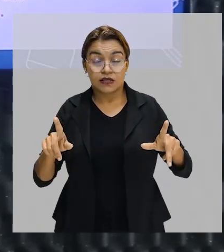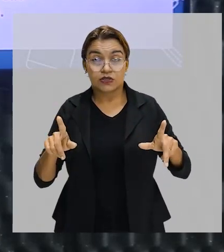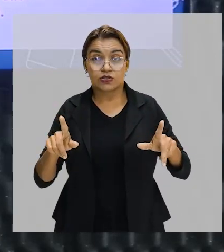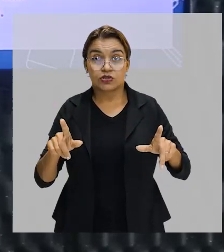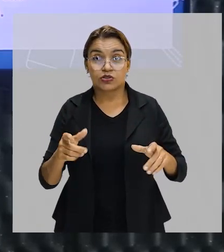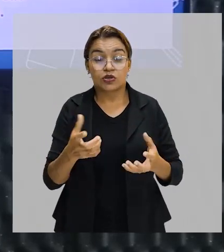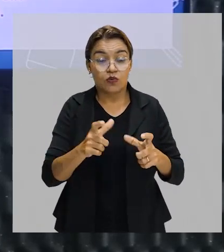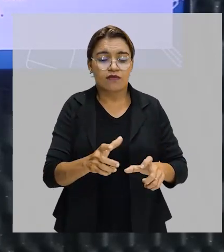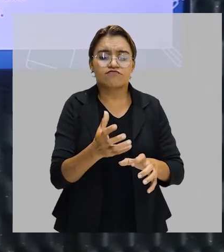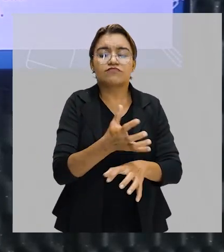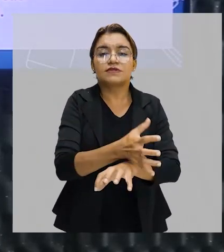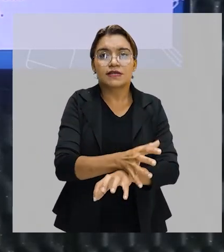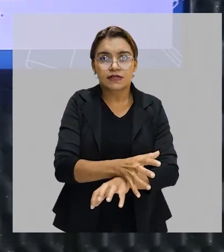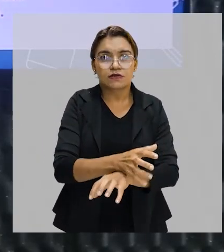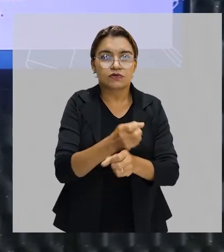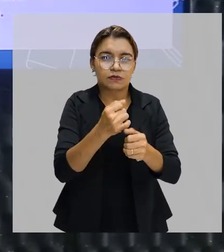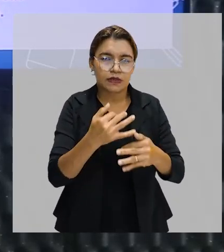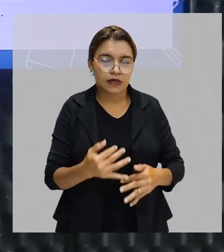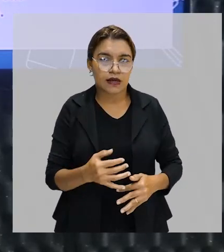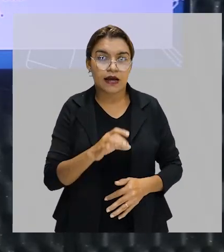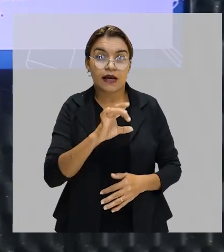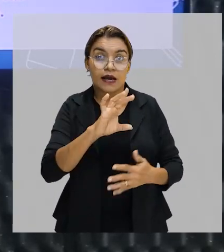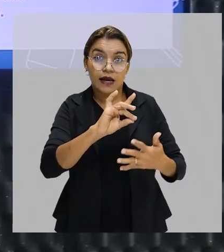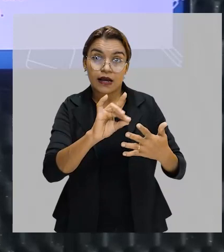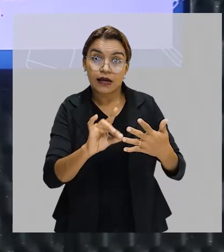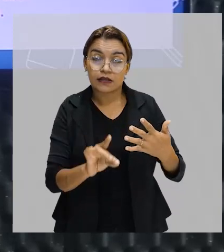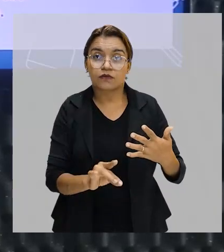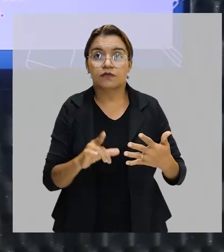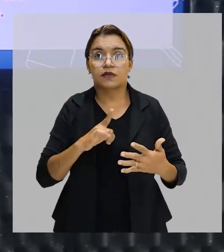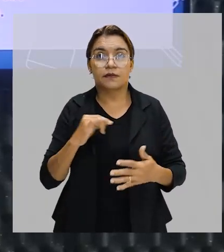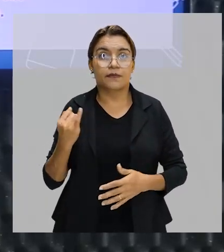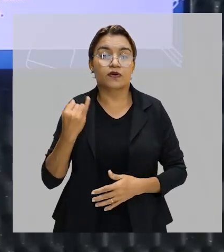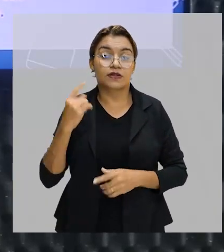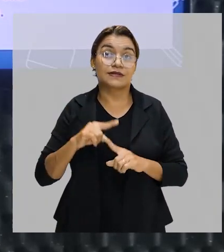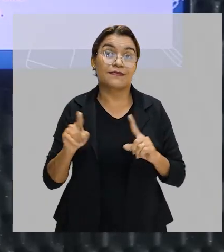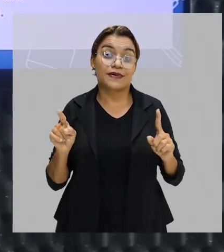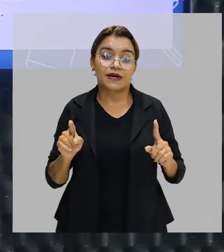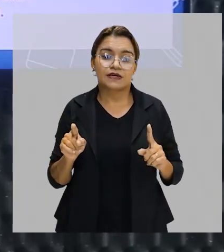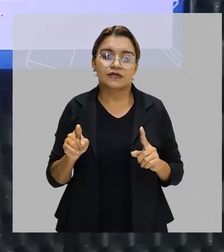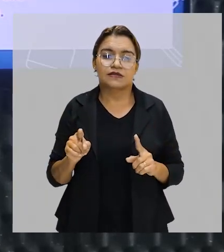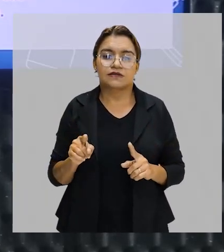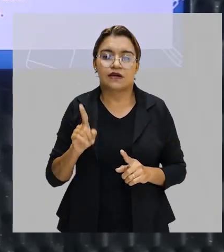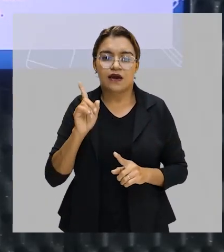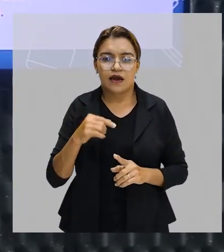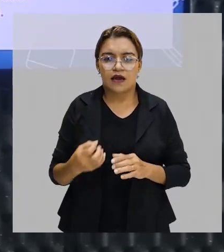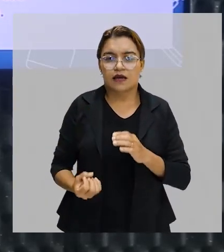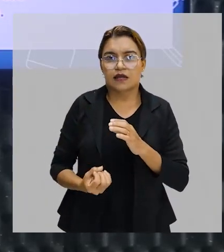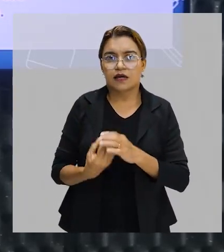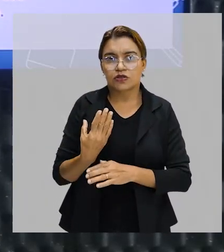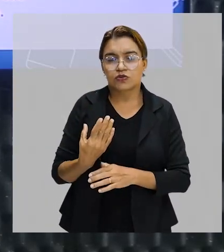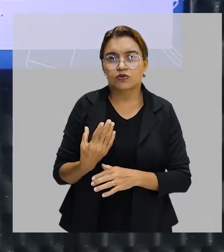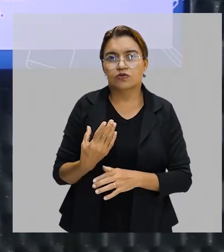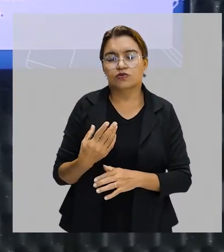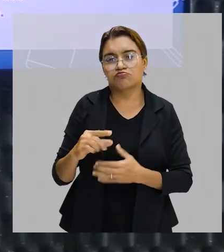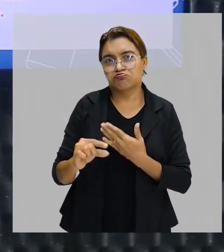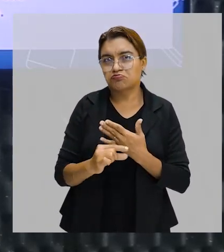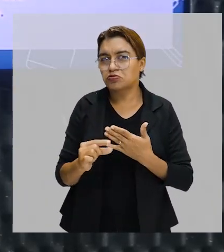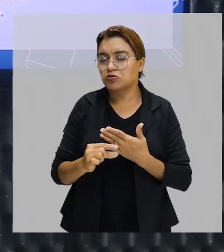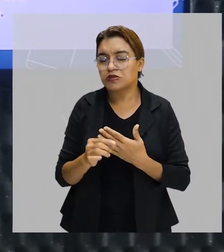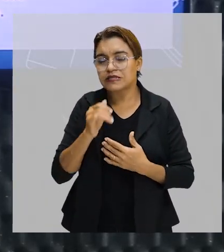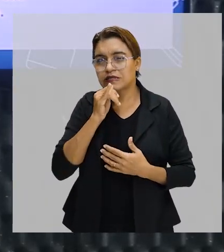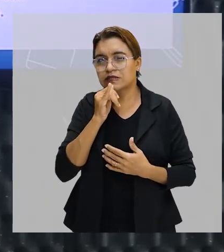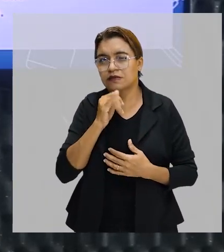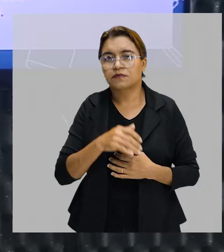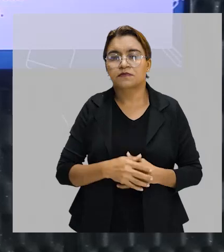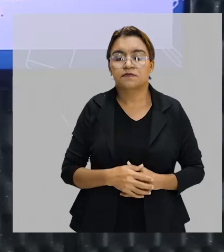tá bom, gente? Cada uma tem a sua peculiaridade. Então, por isso eu não posso dizer que são criações de atores de gênero.